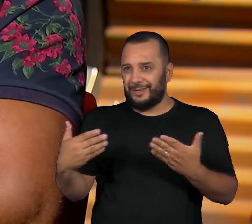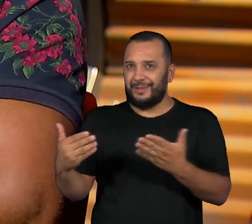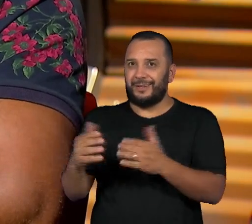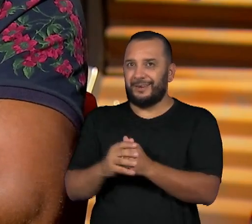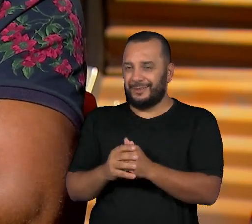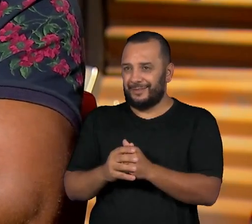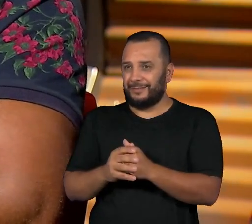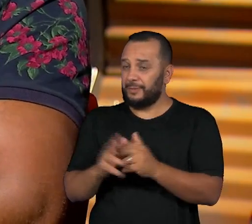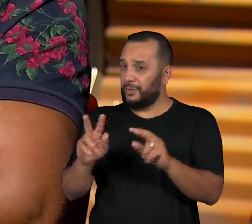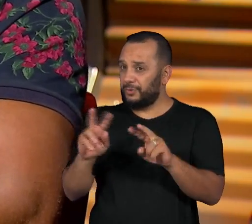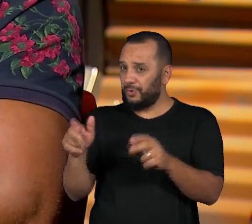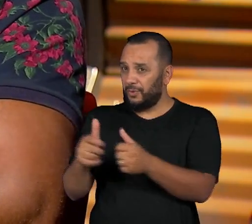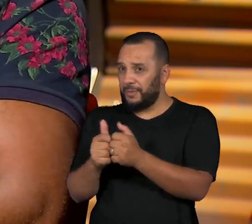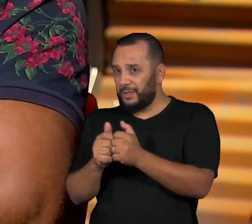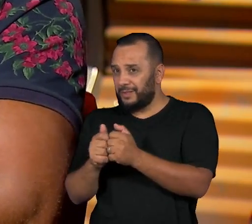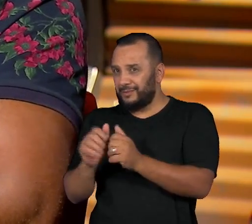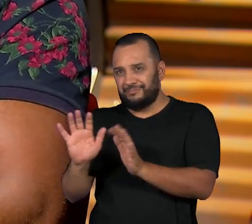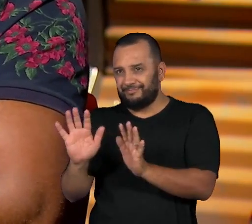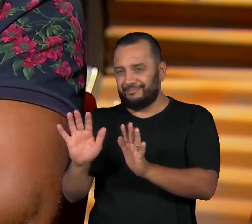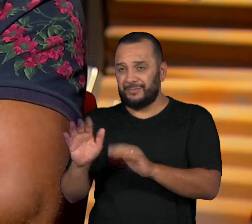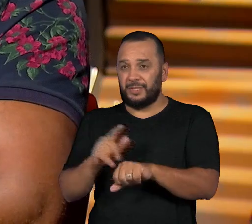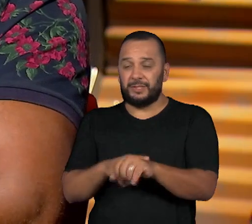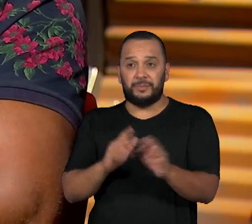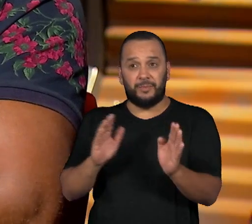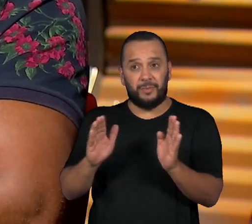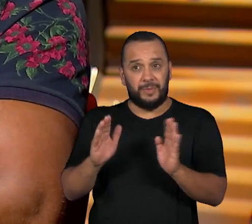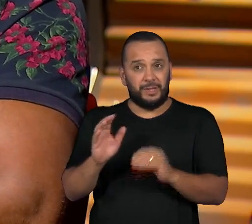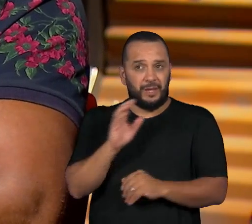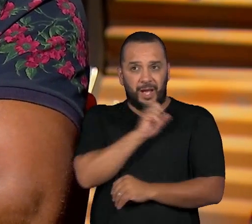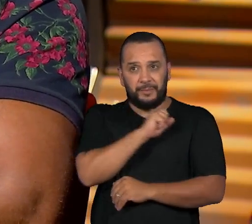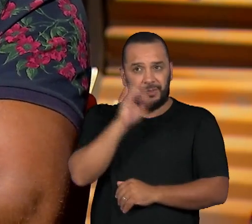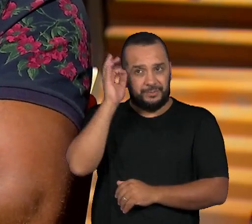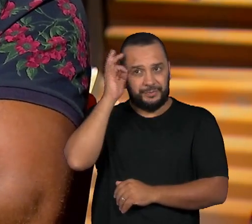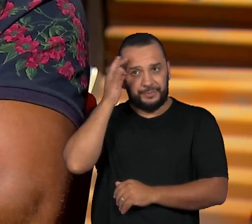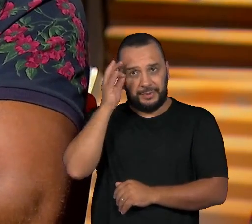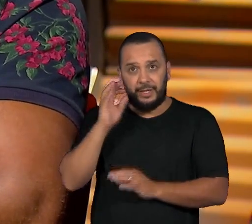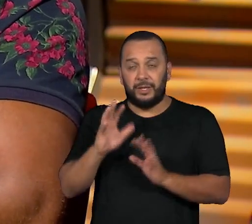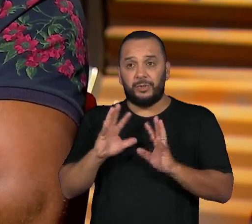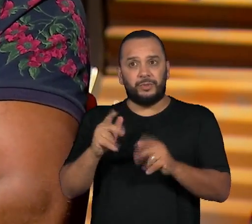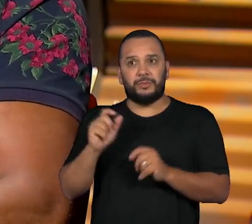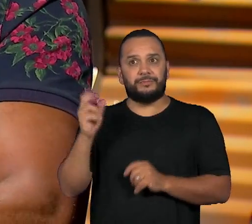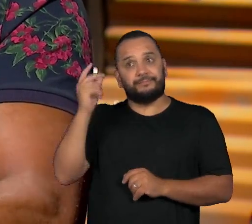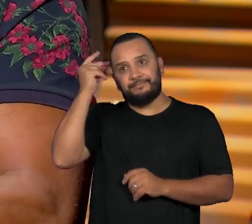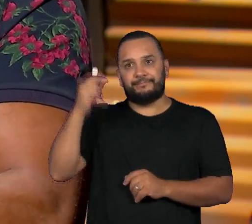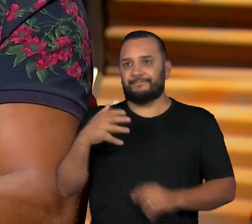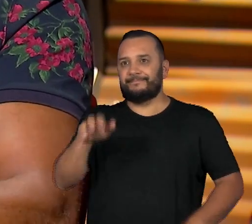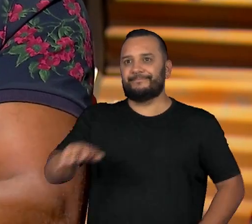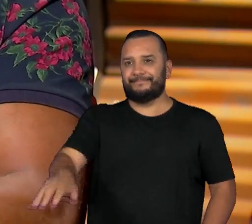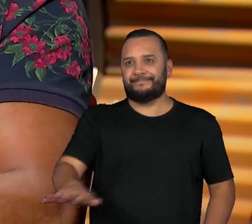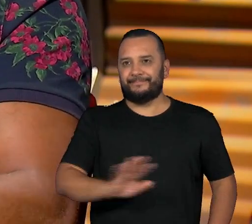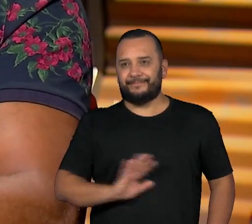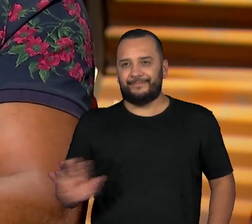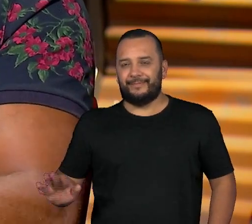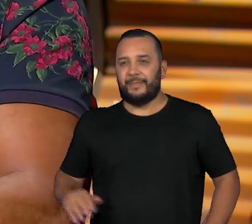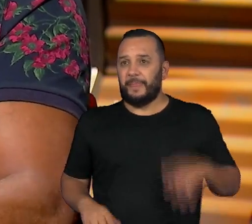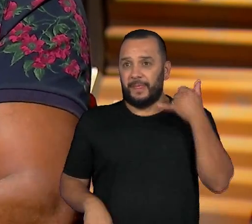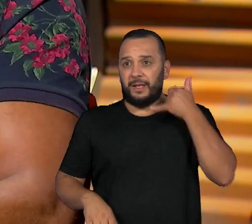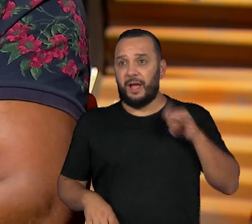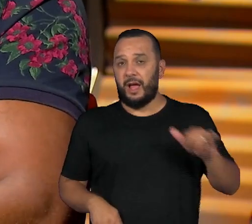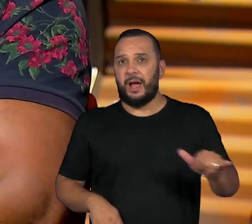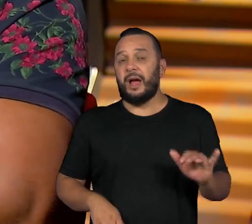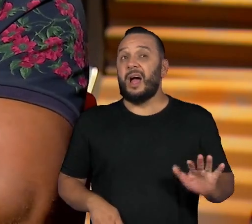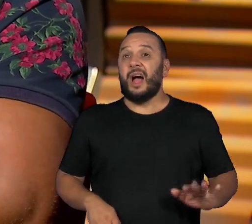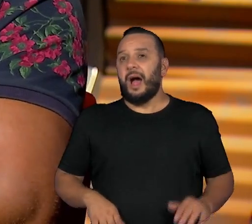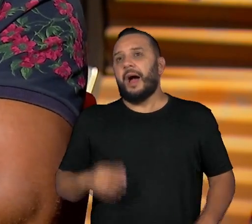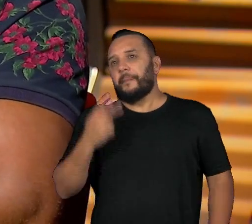Não é sobre isso, é sobre a gente aqui. Esse momento vai passar rápido. E aí todo mundo se liga. Aí a gente começa,